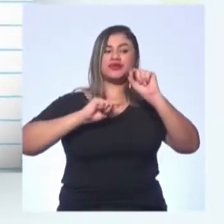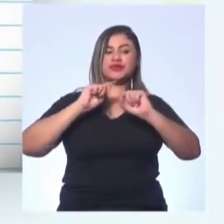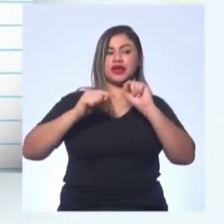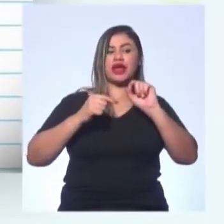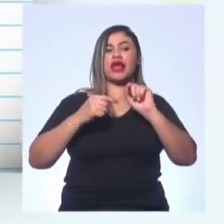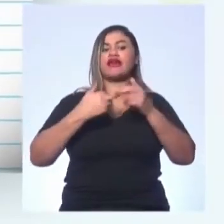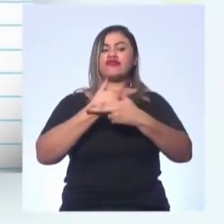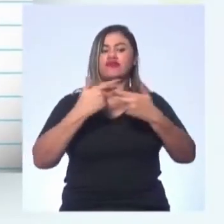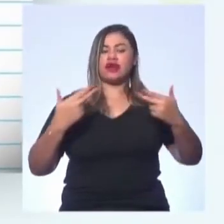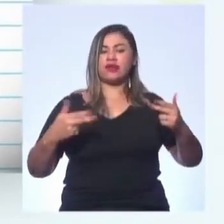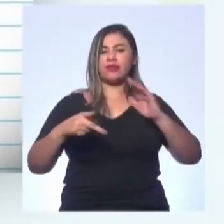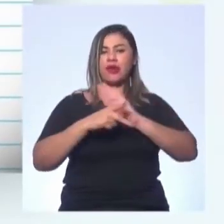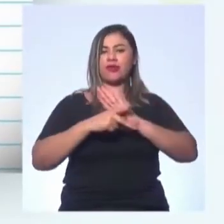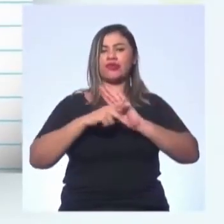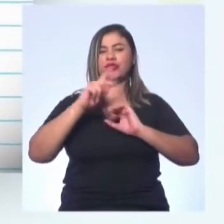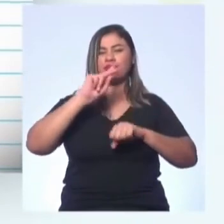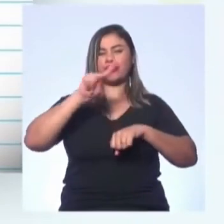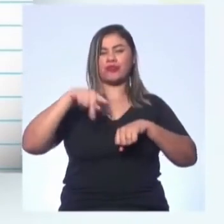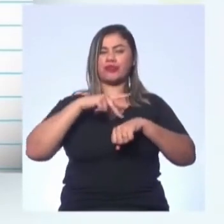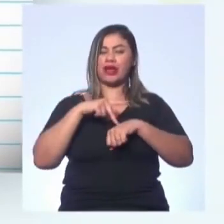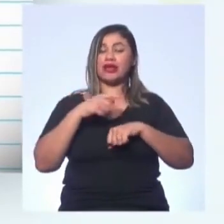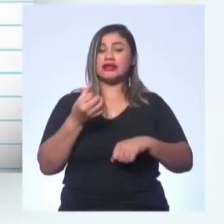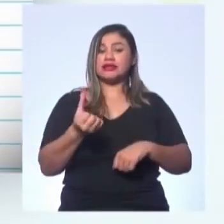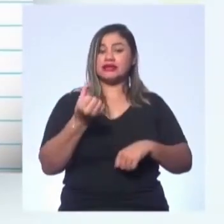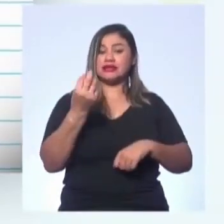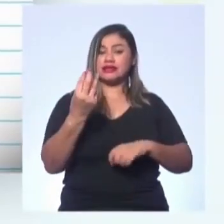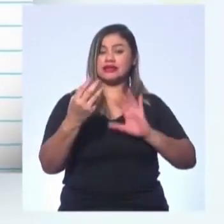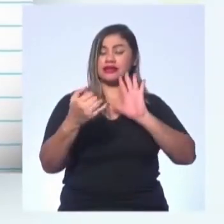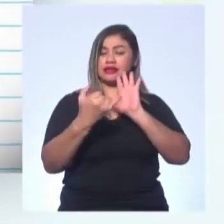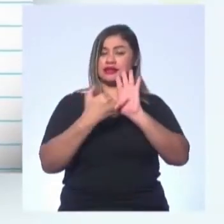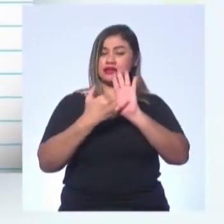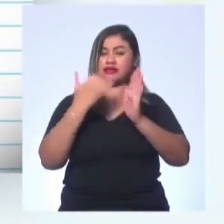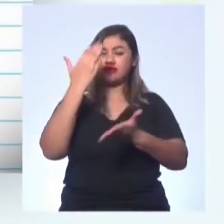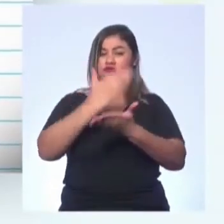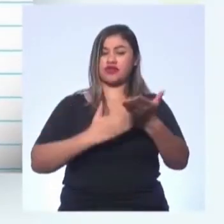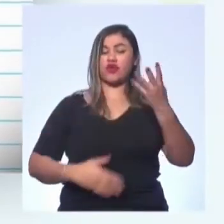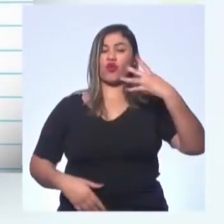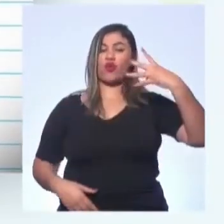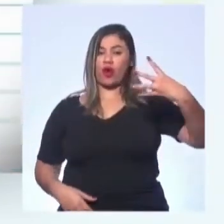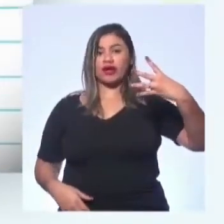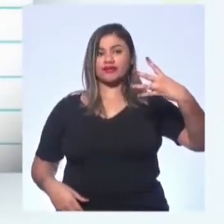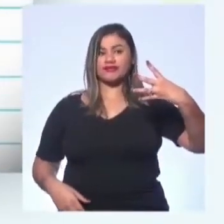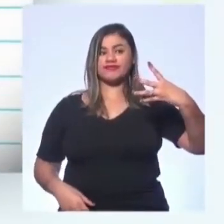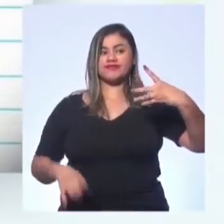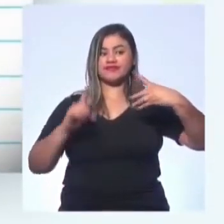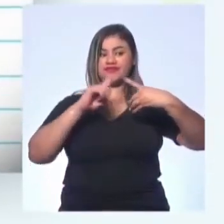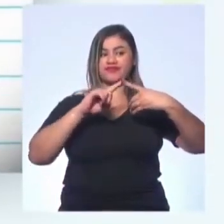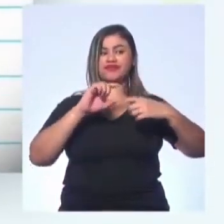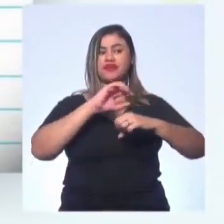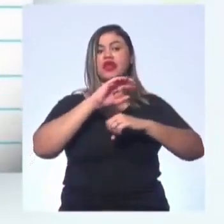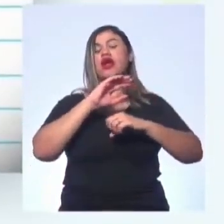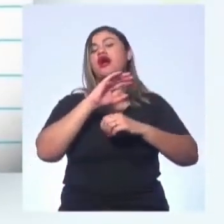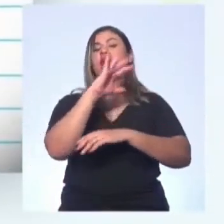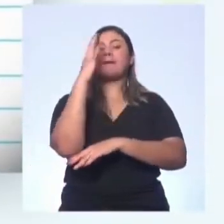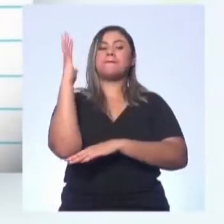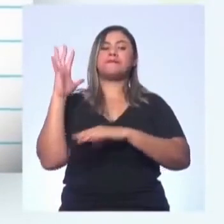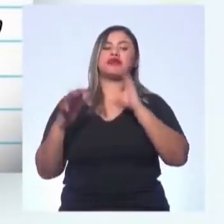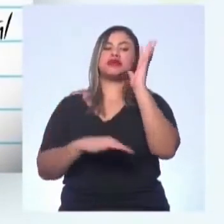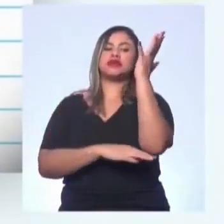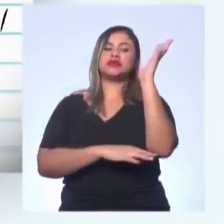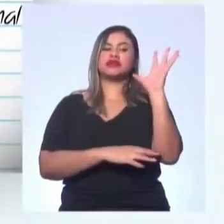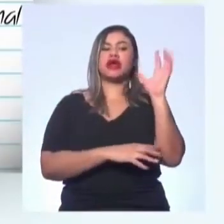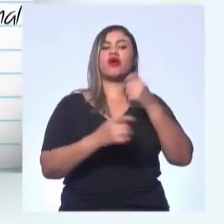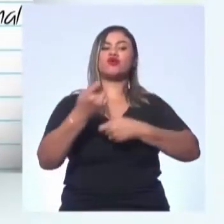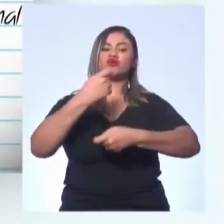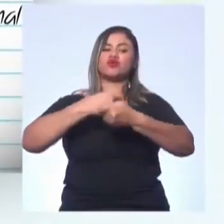do país. Os 63 indicadores foram divididos em 4 dimensões: ambiental, social, econômica e